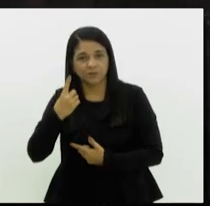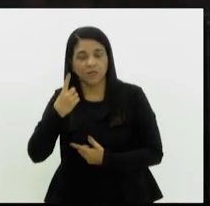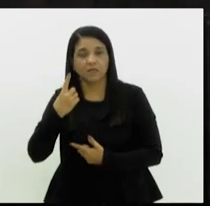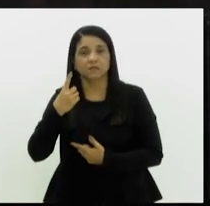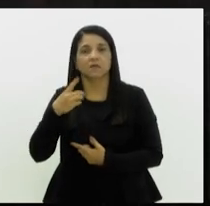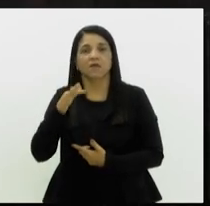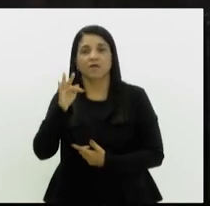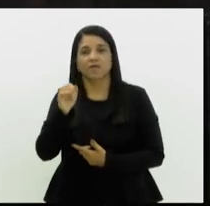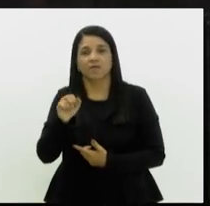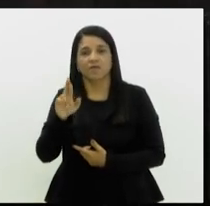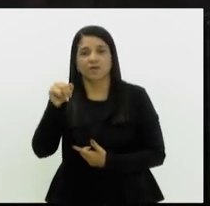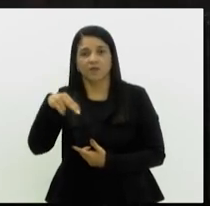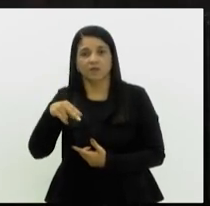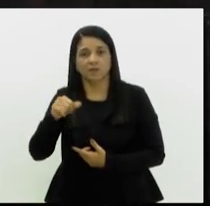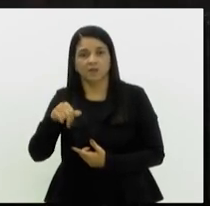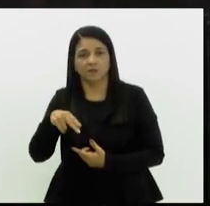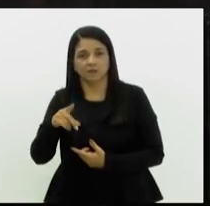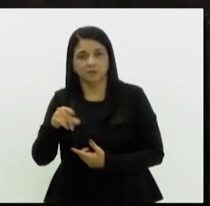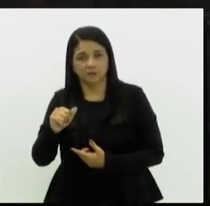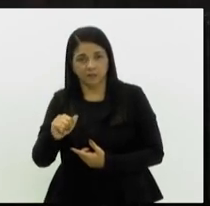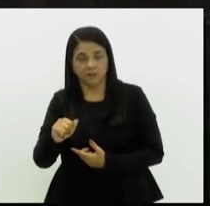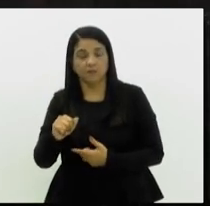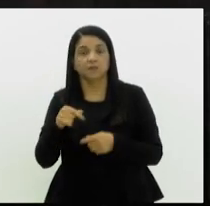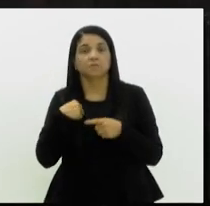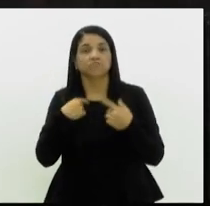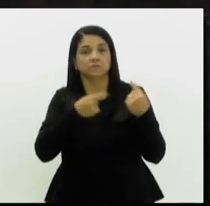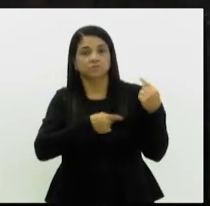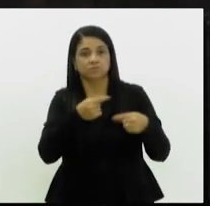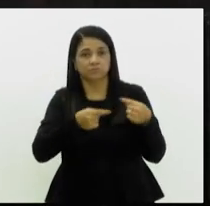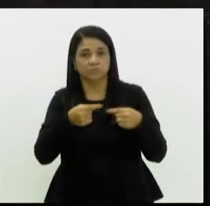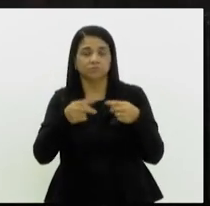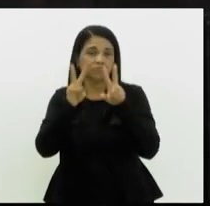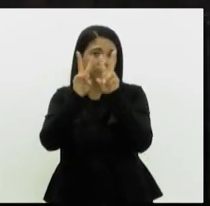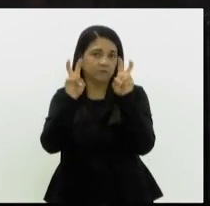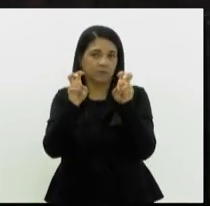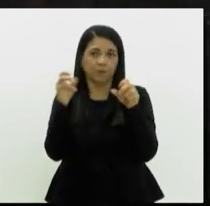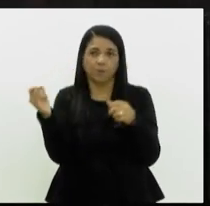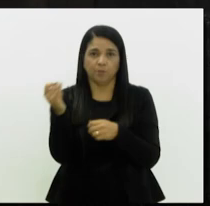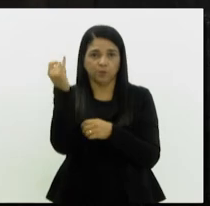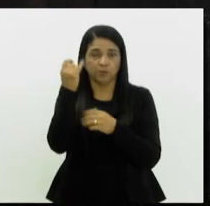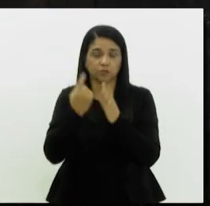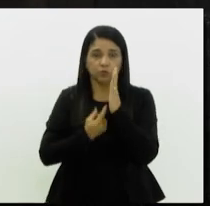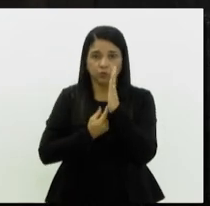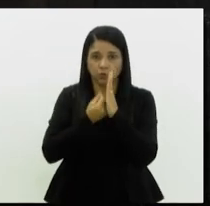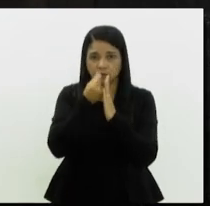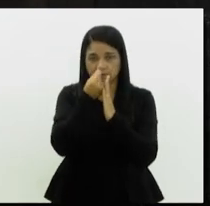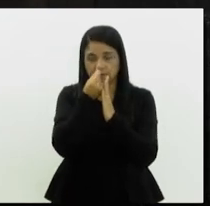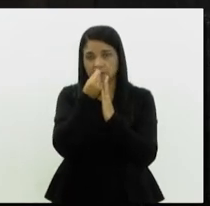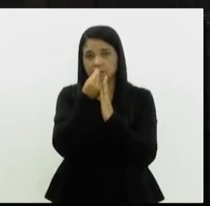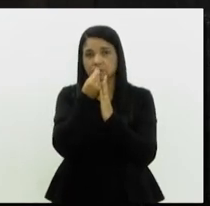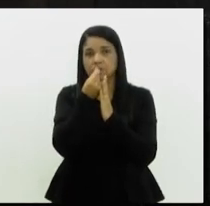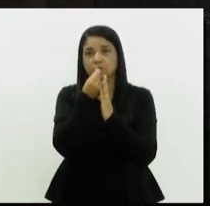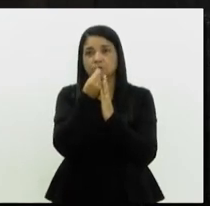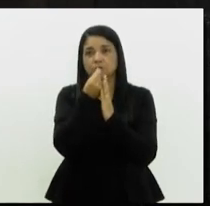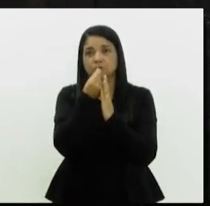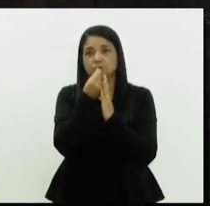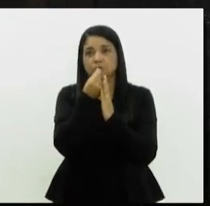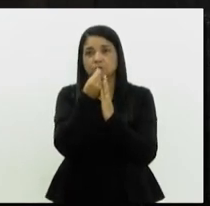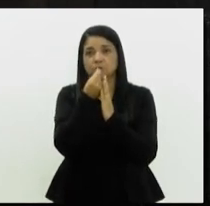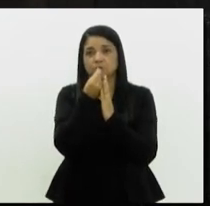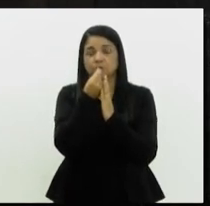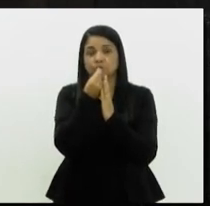Fernanda Melchiona, que está hoje debatendo uma questão muito importante, né, que é a do orçamento de guerra,